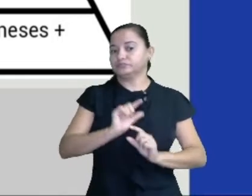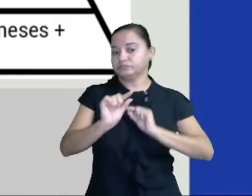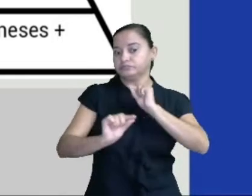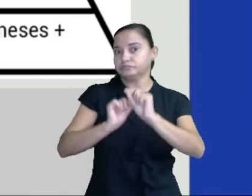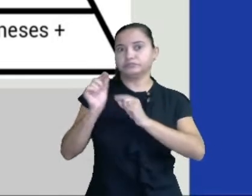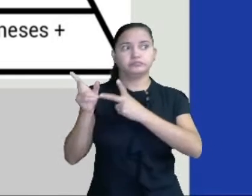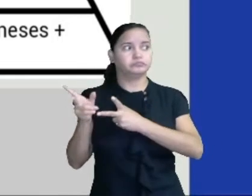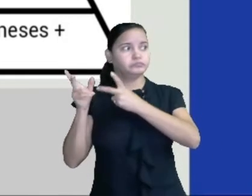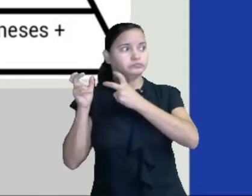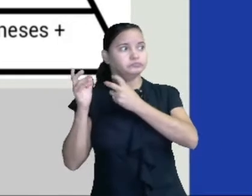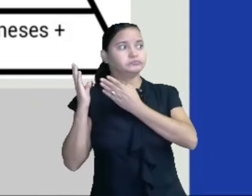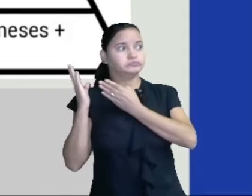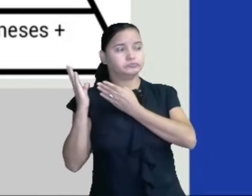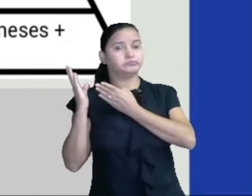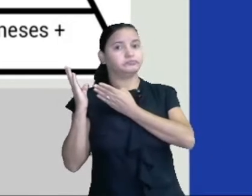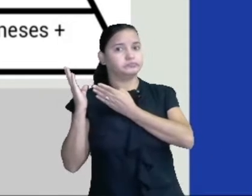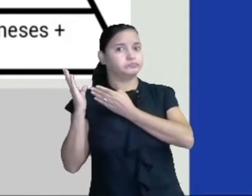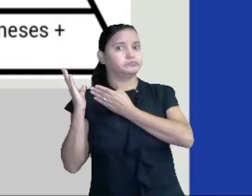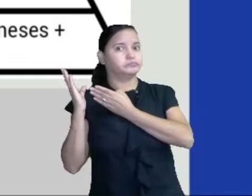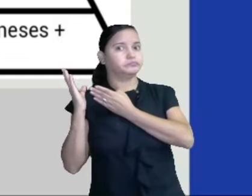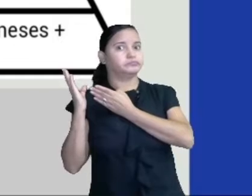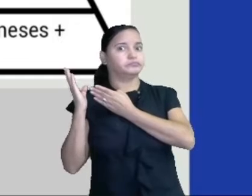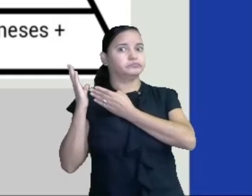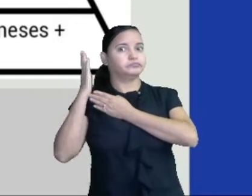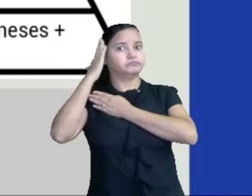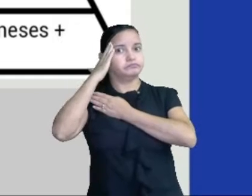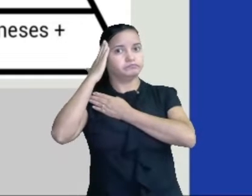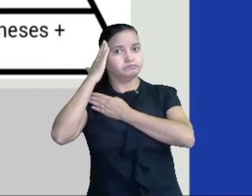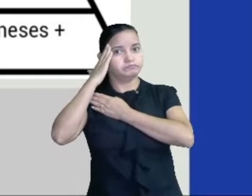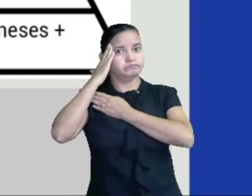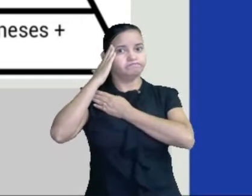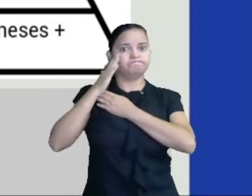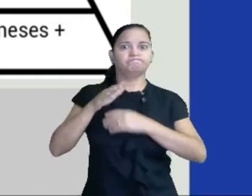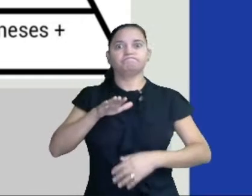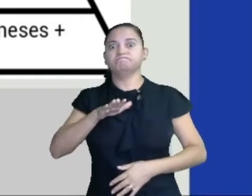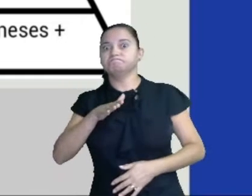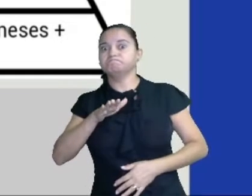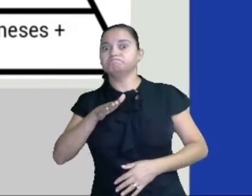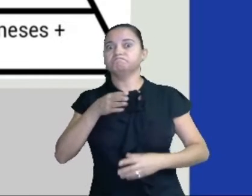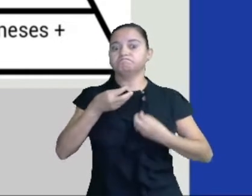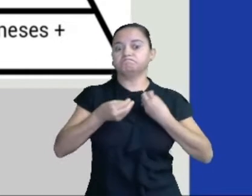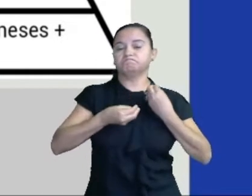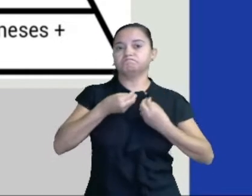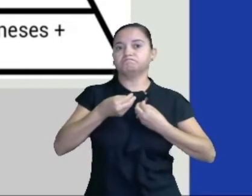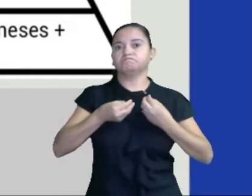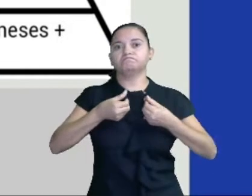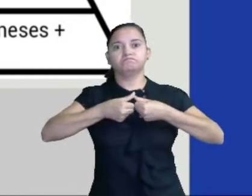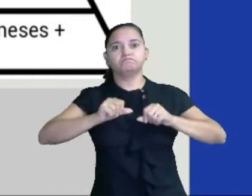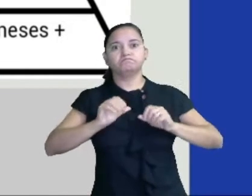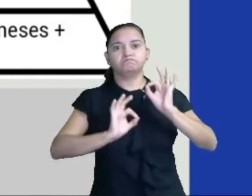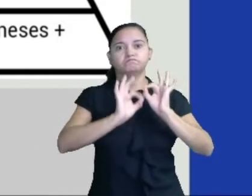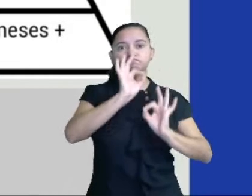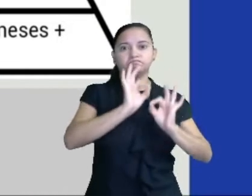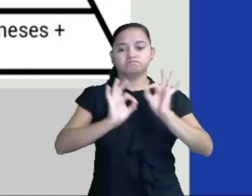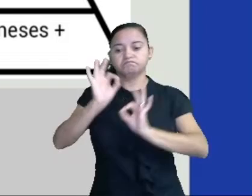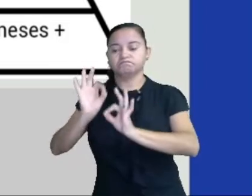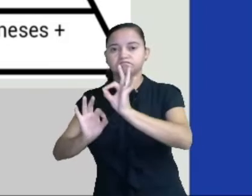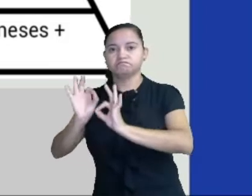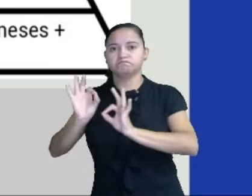que todos, pessoal, tinham essa mesma forma de organização administrativa,